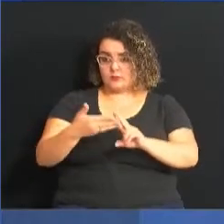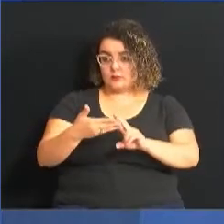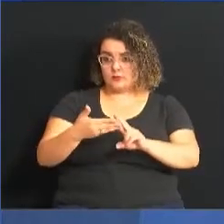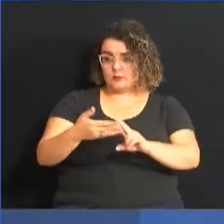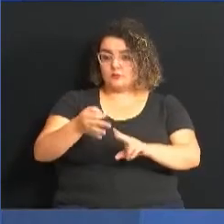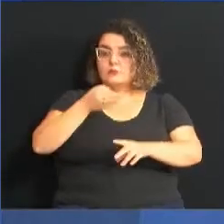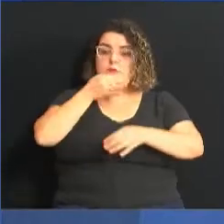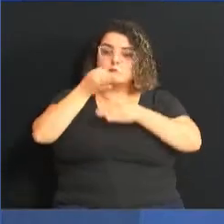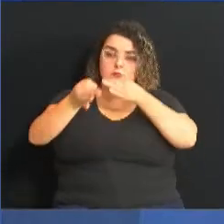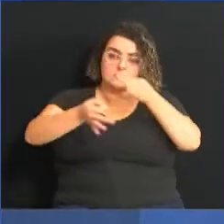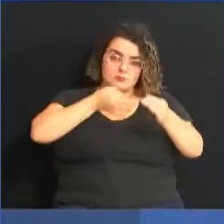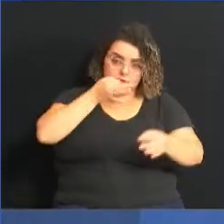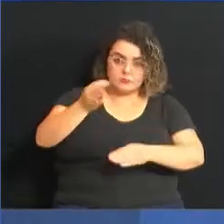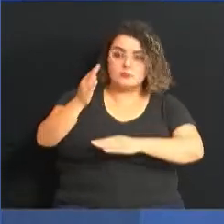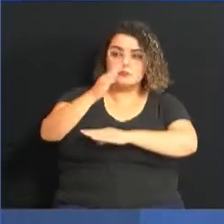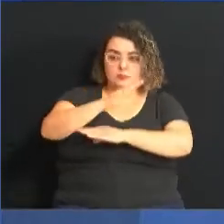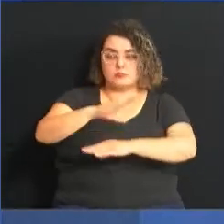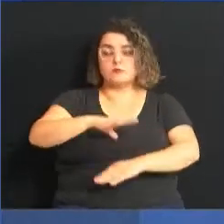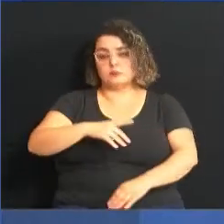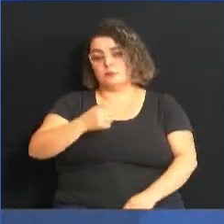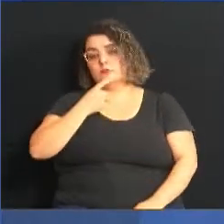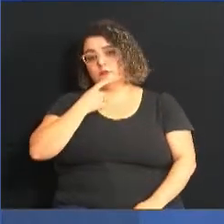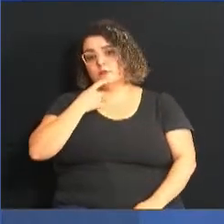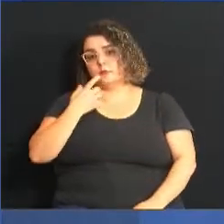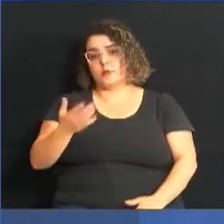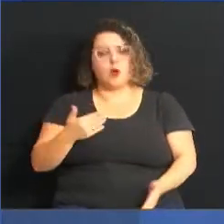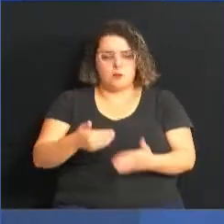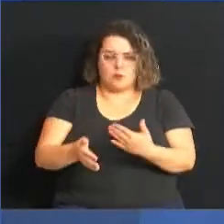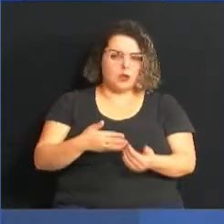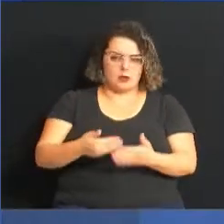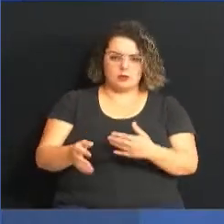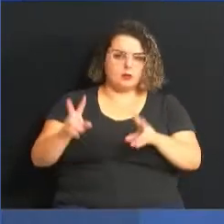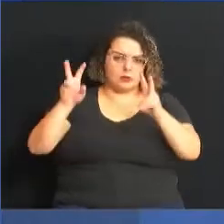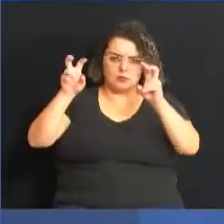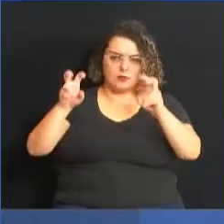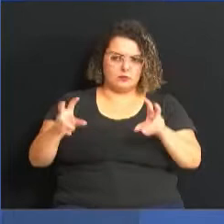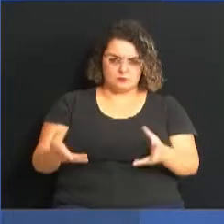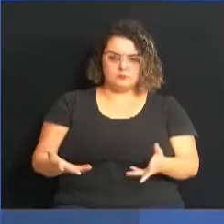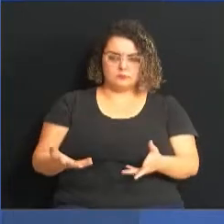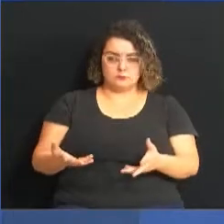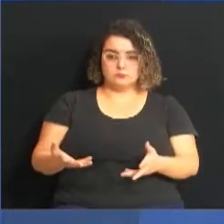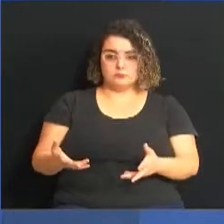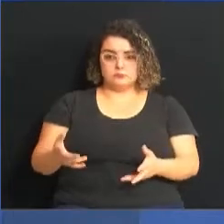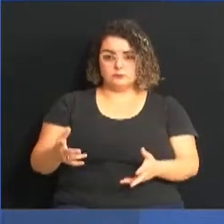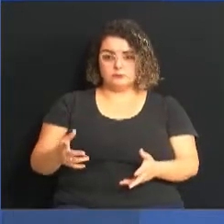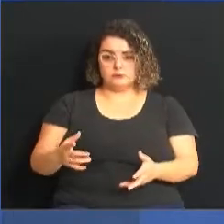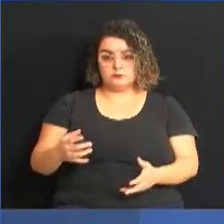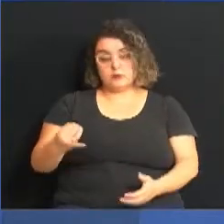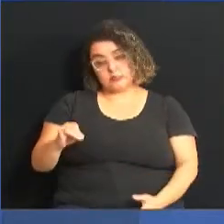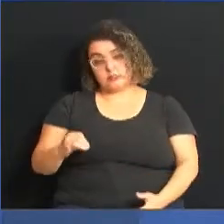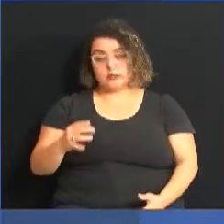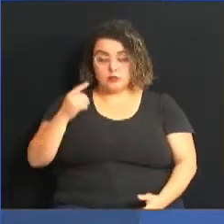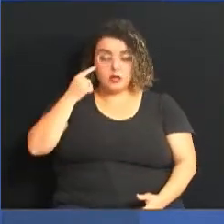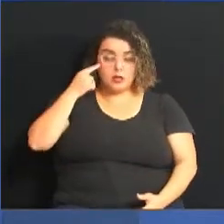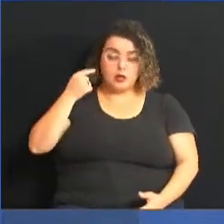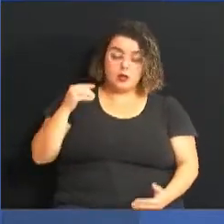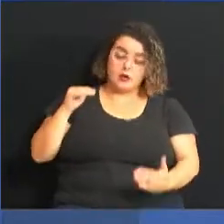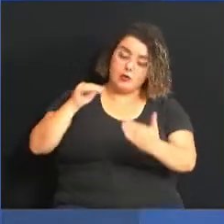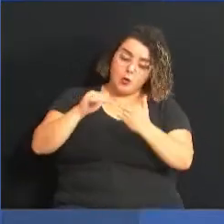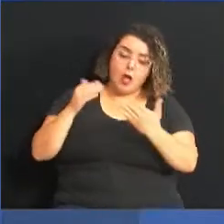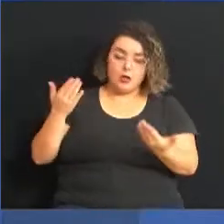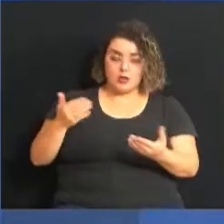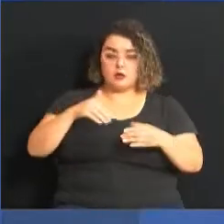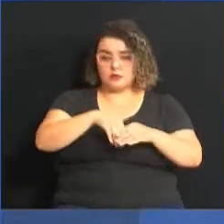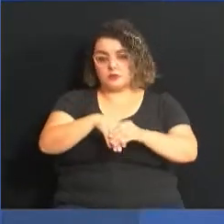da Câmara de Campinas a respeito de qualquer tema, se ela der parecer favorável, a moção então é votada em